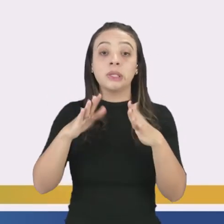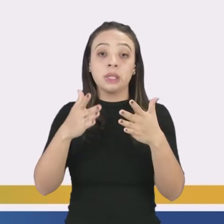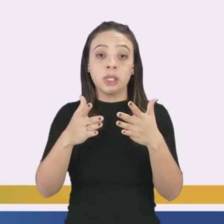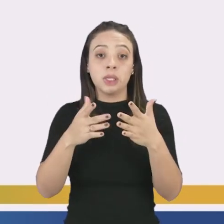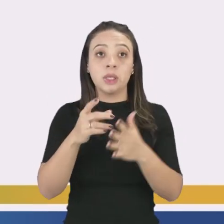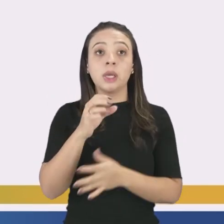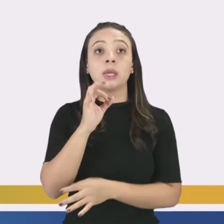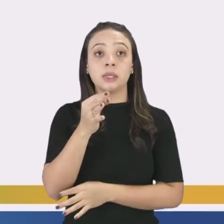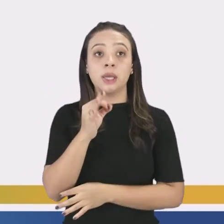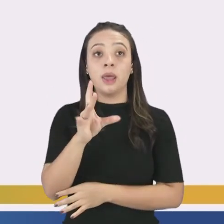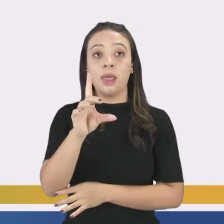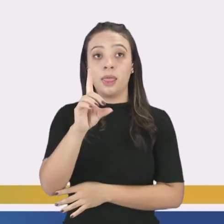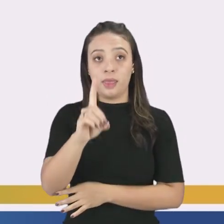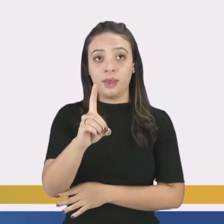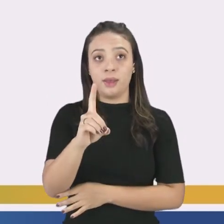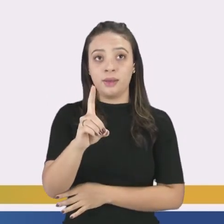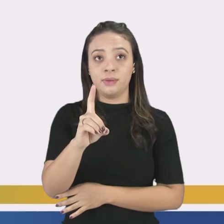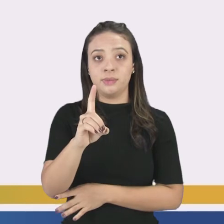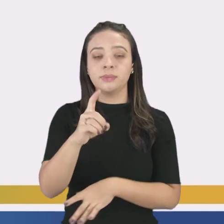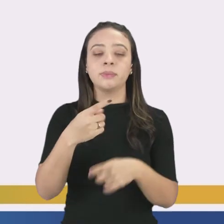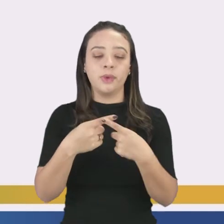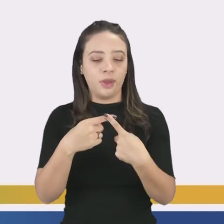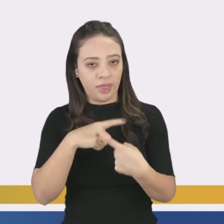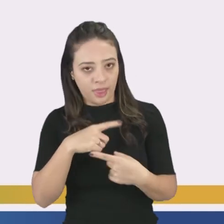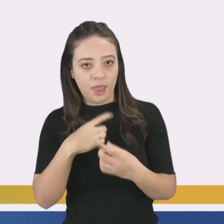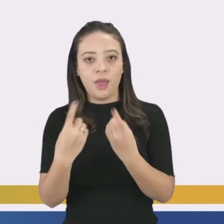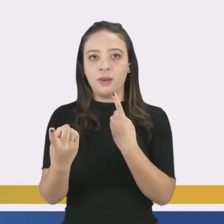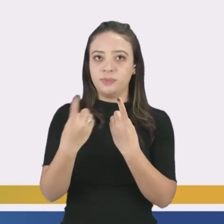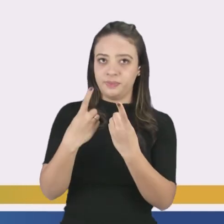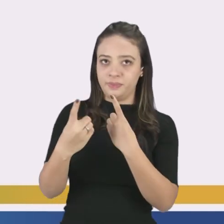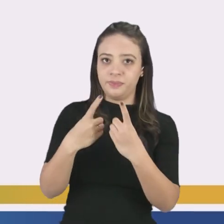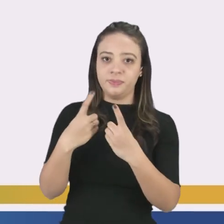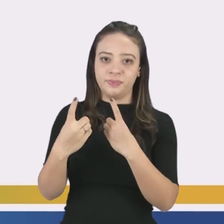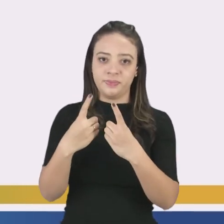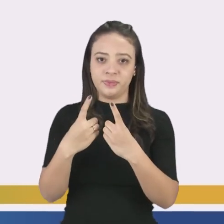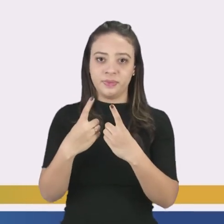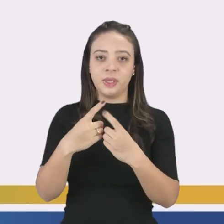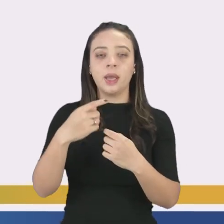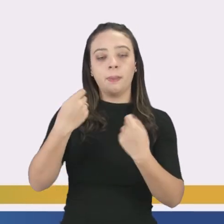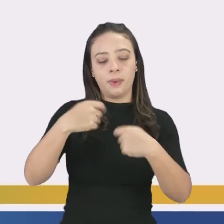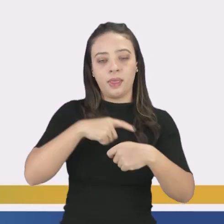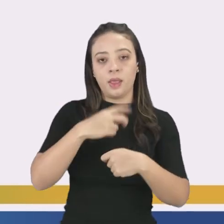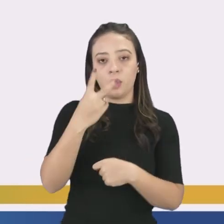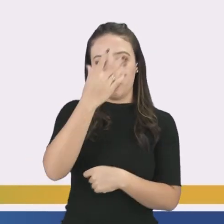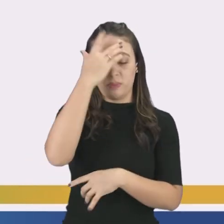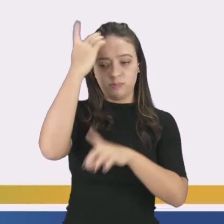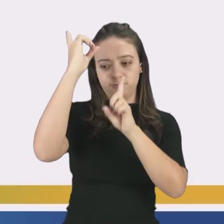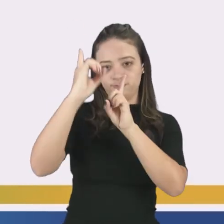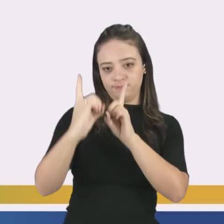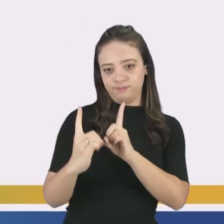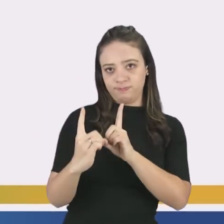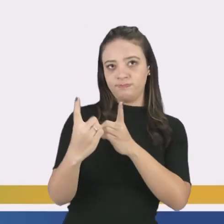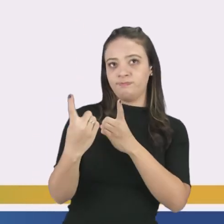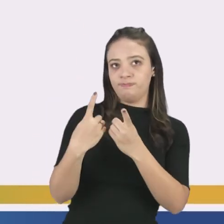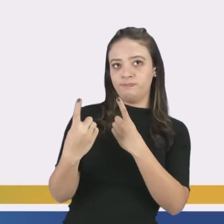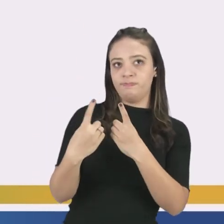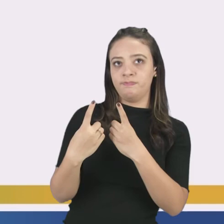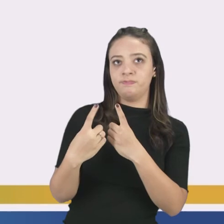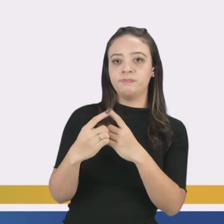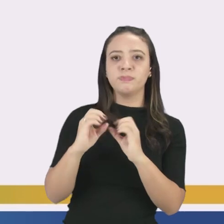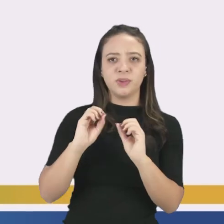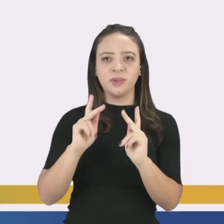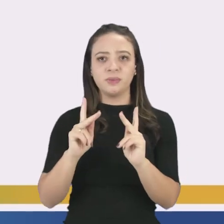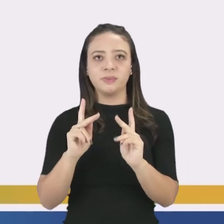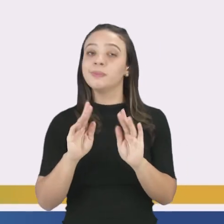D. Pressupõe uma sequência dialógica desenvolvida entre duas interlocutoras. Ok? Tudo